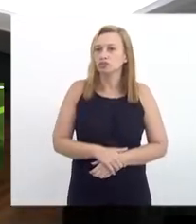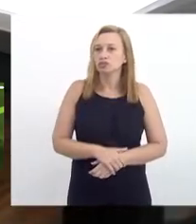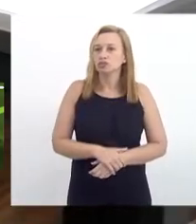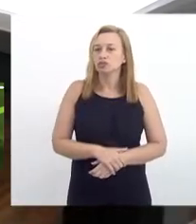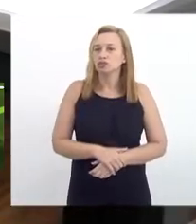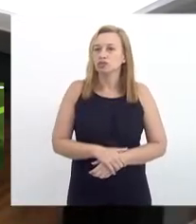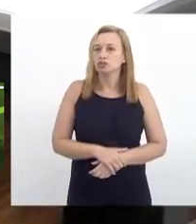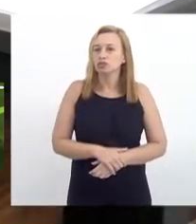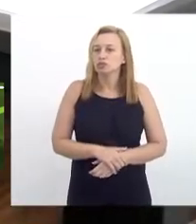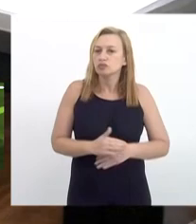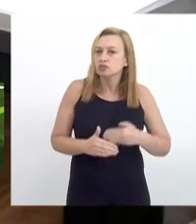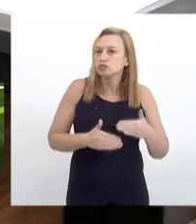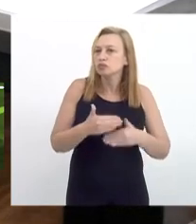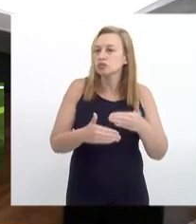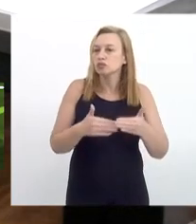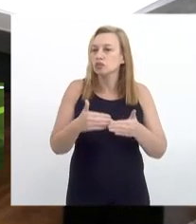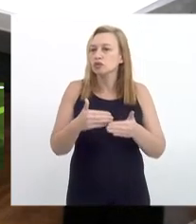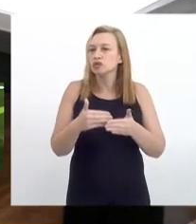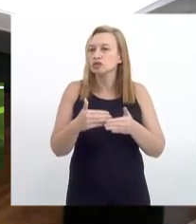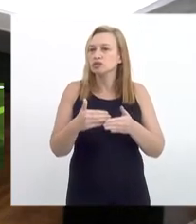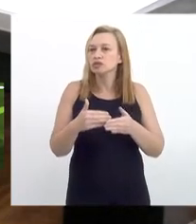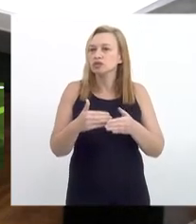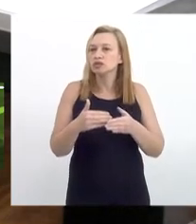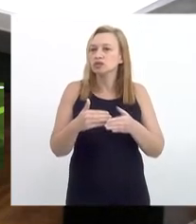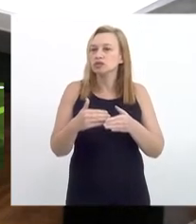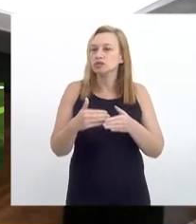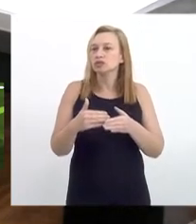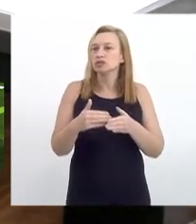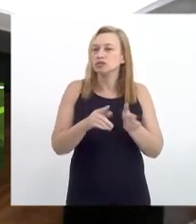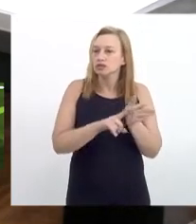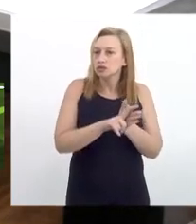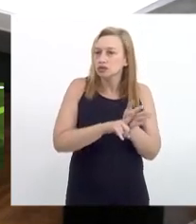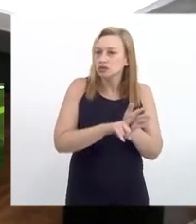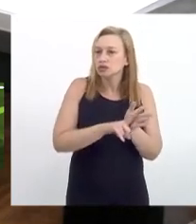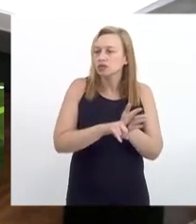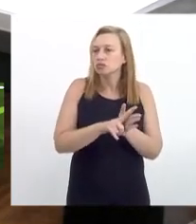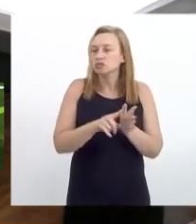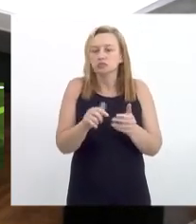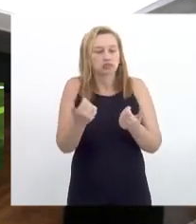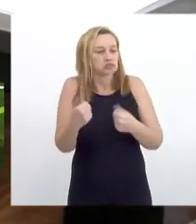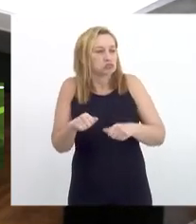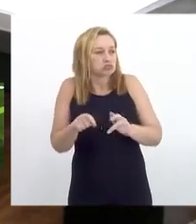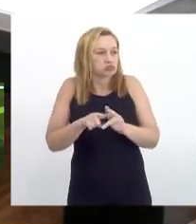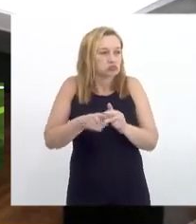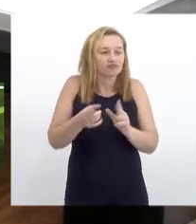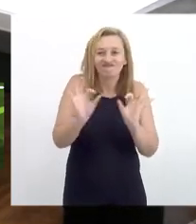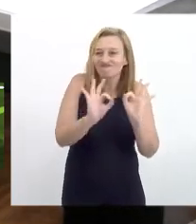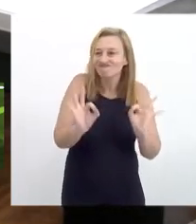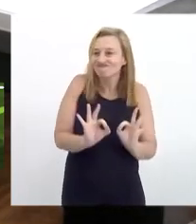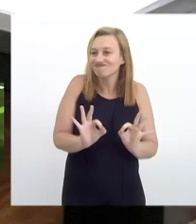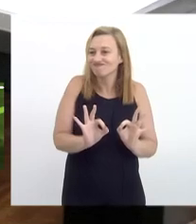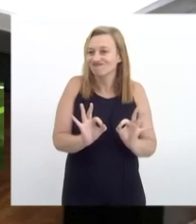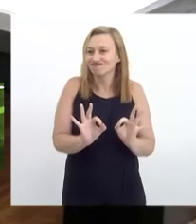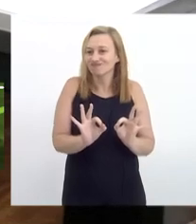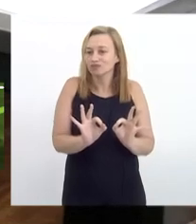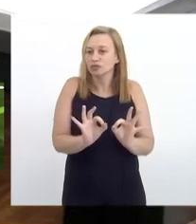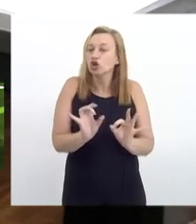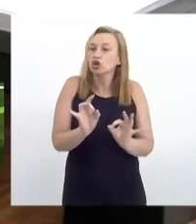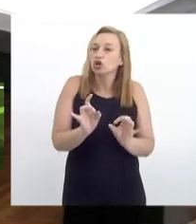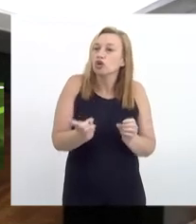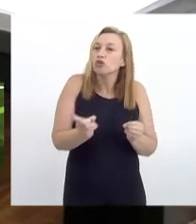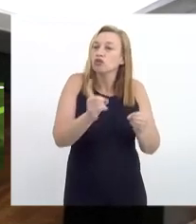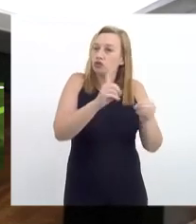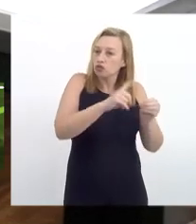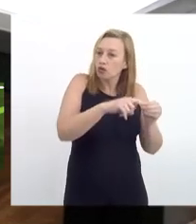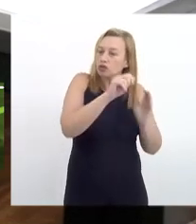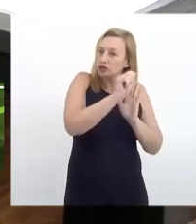processo de revisão porque aí não precisa alterar nada no plano. volta a